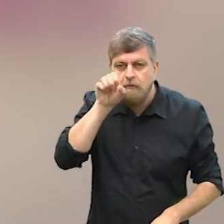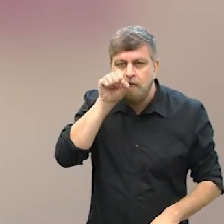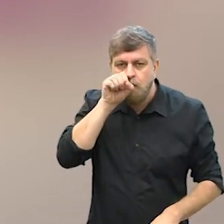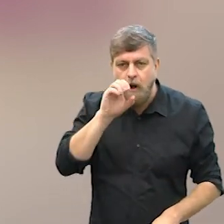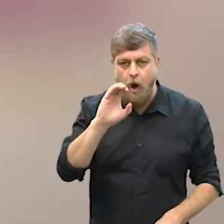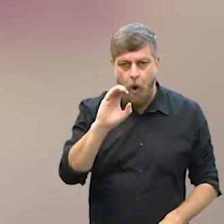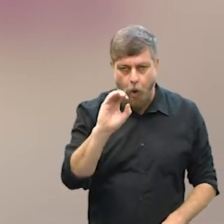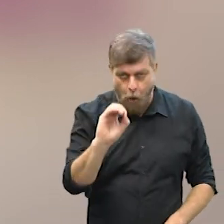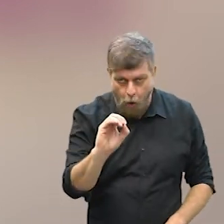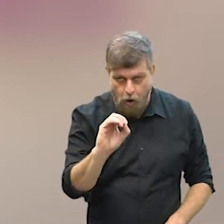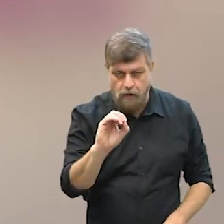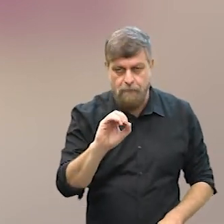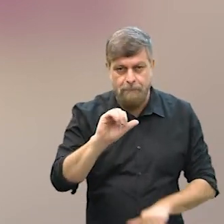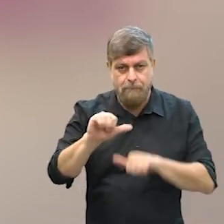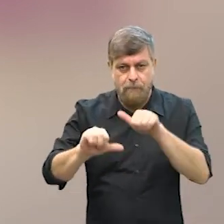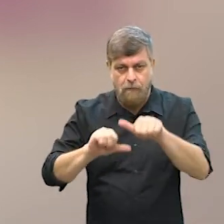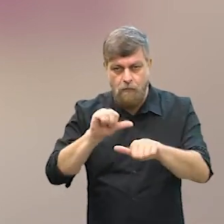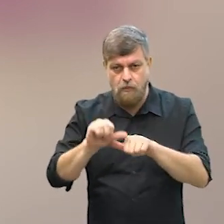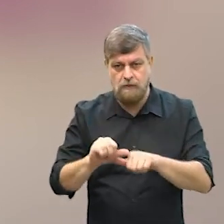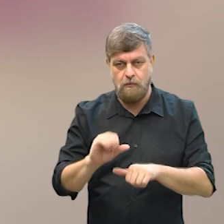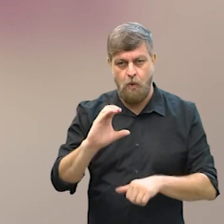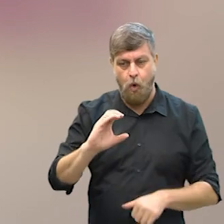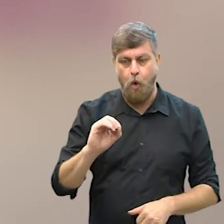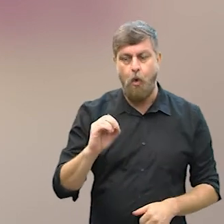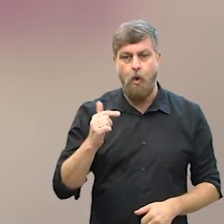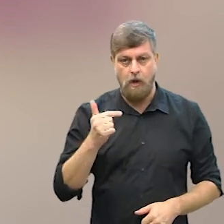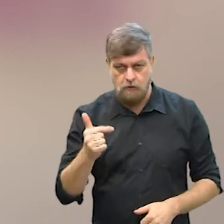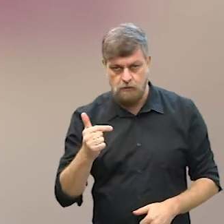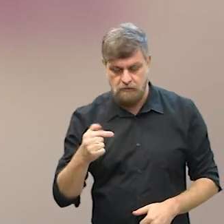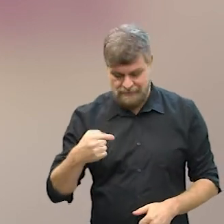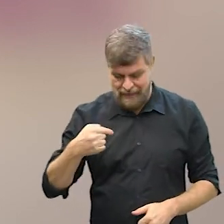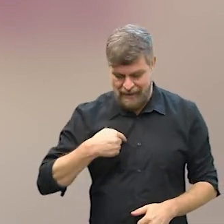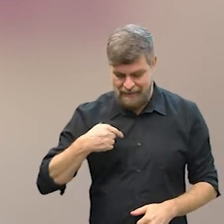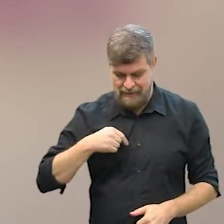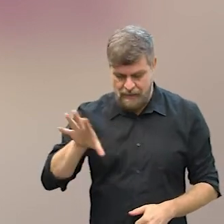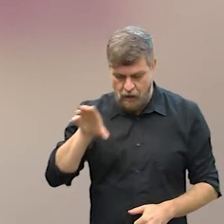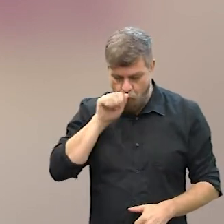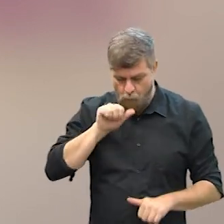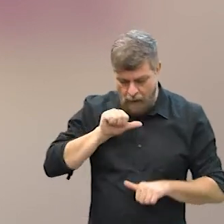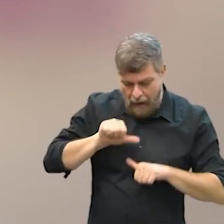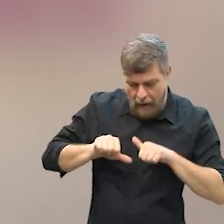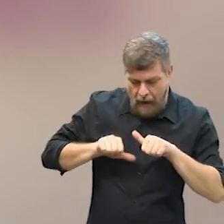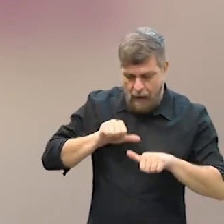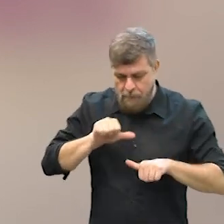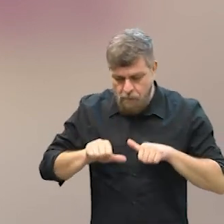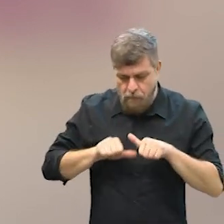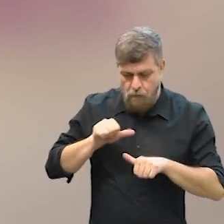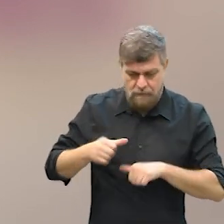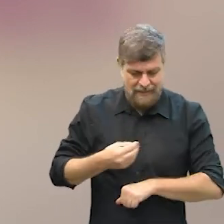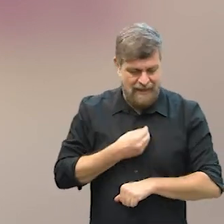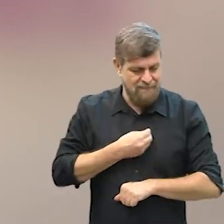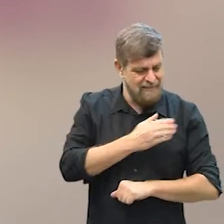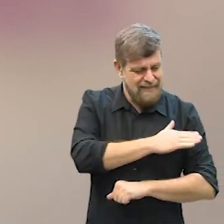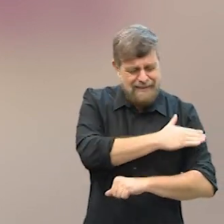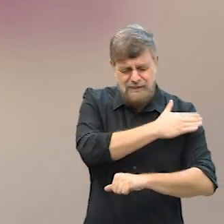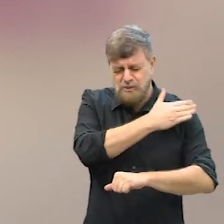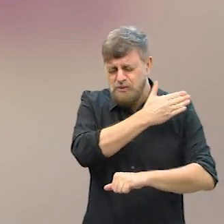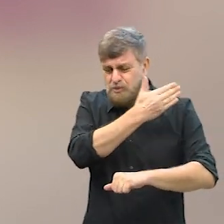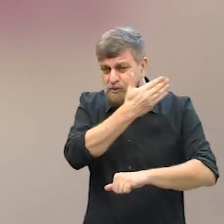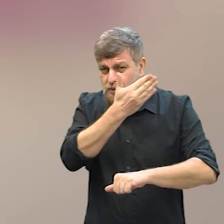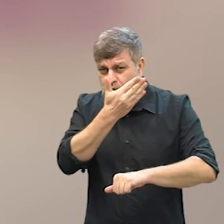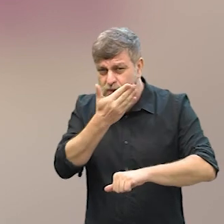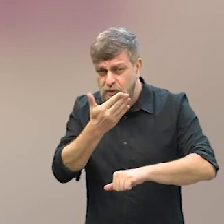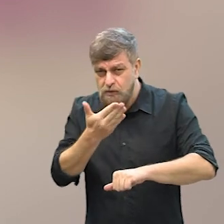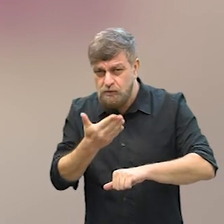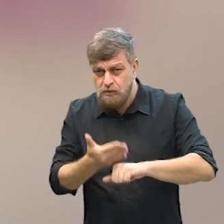oxigênio pelo gás carbônico. Esta troca que acontece dentro dos pulmões o tempo todo, durante a nossa vida toda, ela